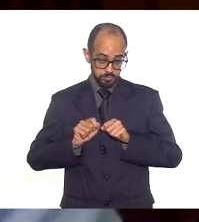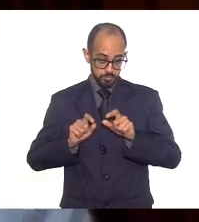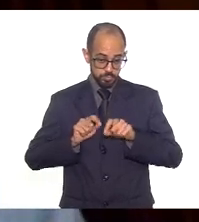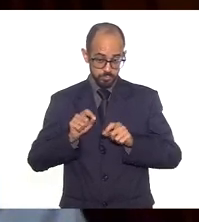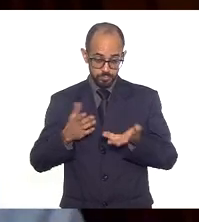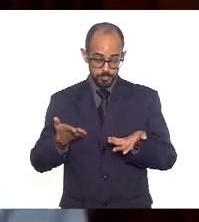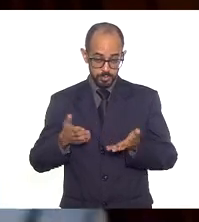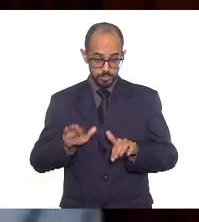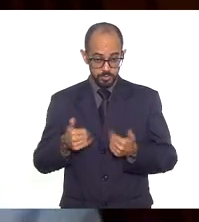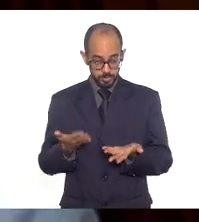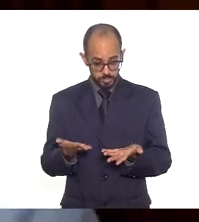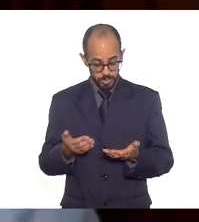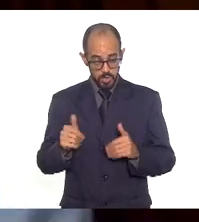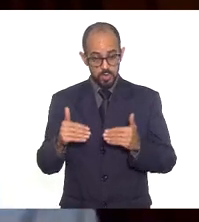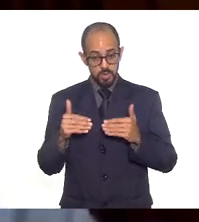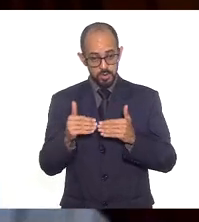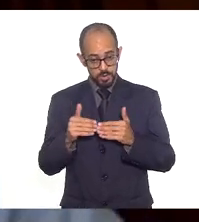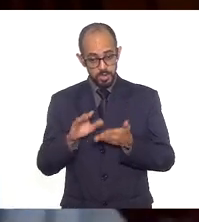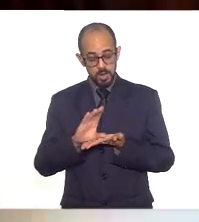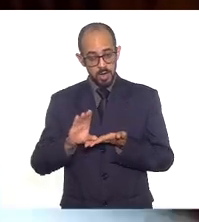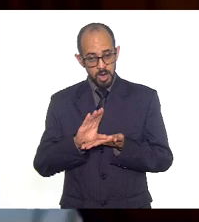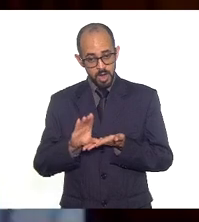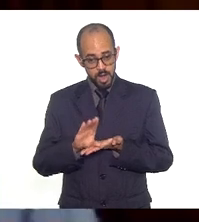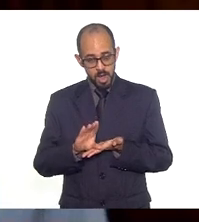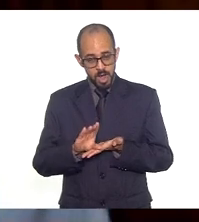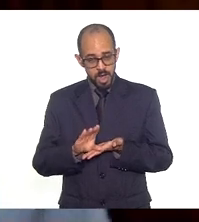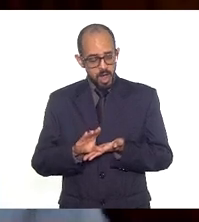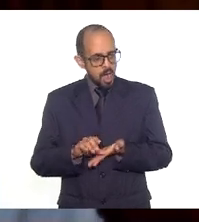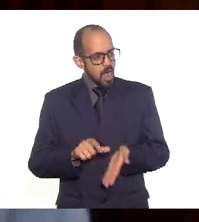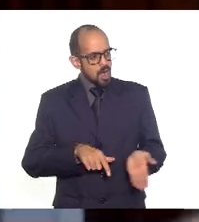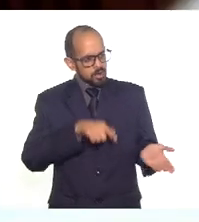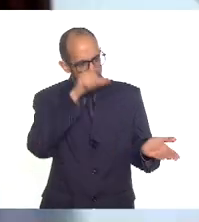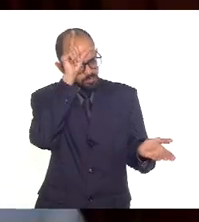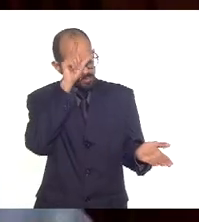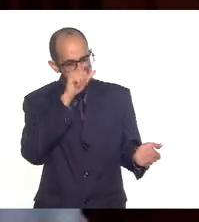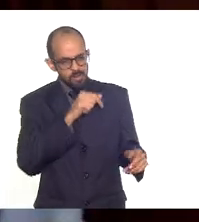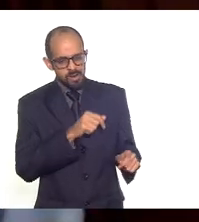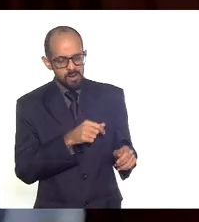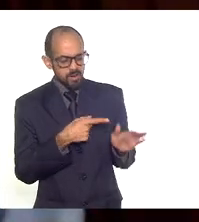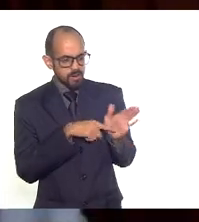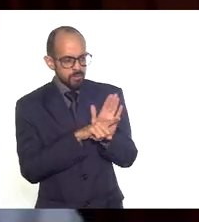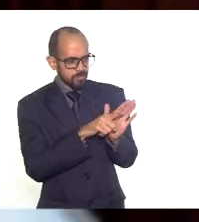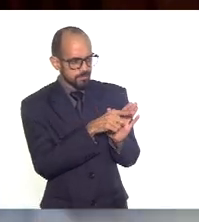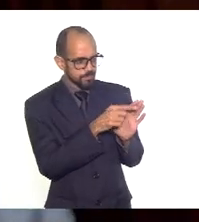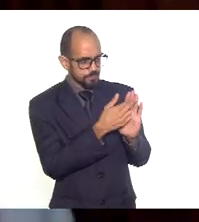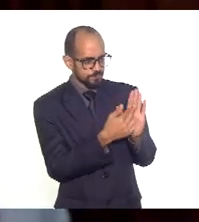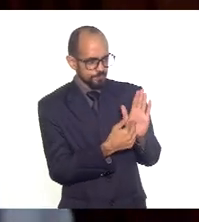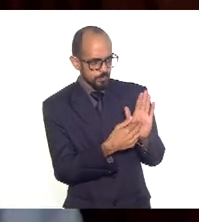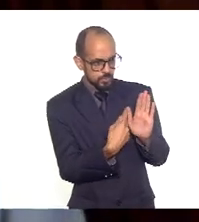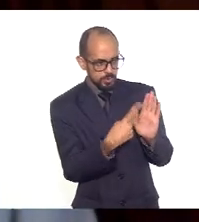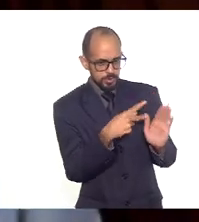Mas, enfim, vou manter pela constitucionalidade. Não, hein, deputado Luiz Paulo? O relator é seu.